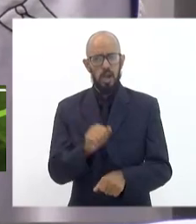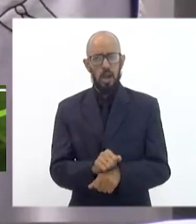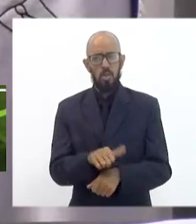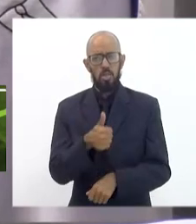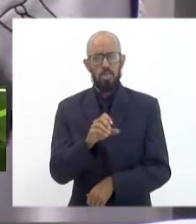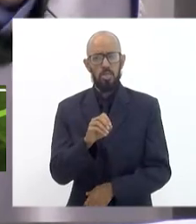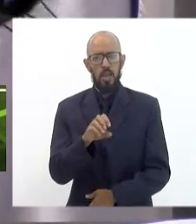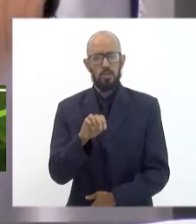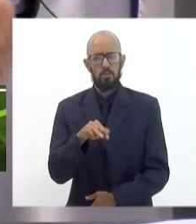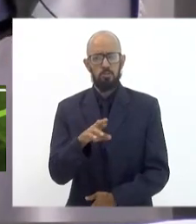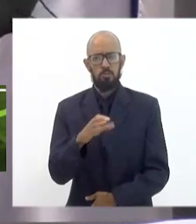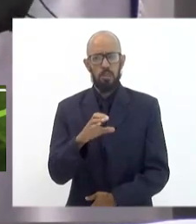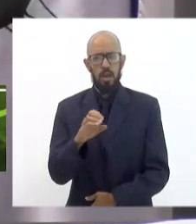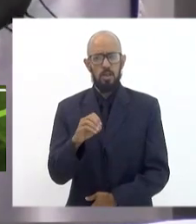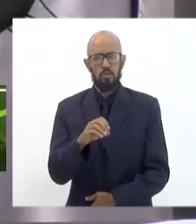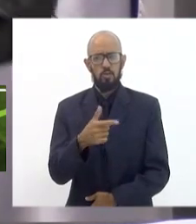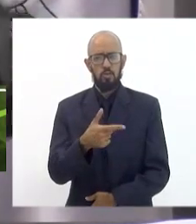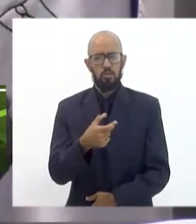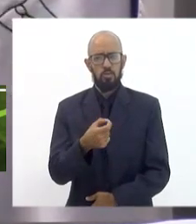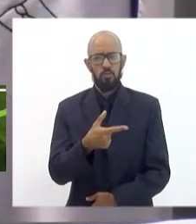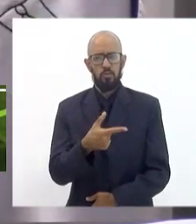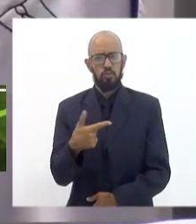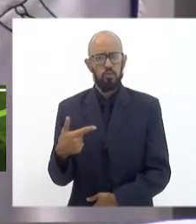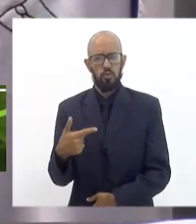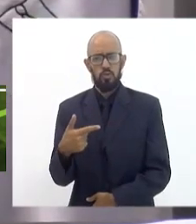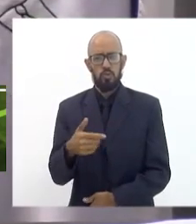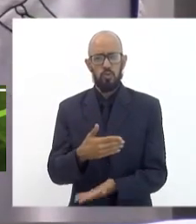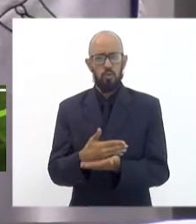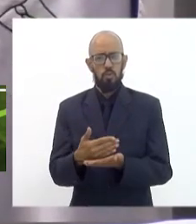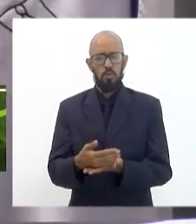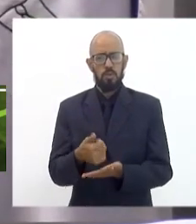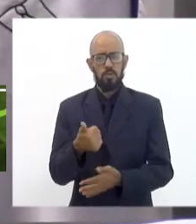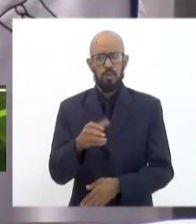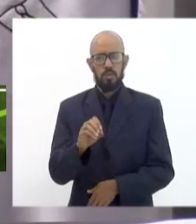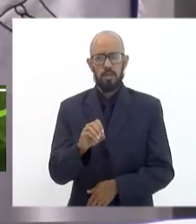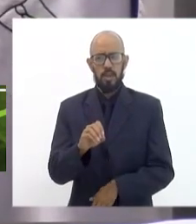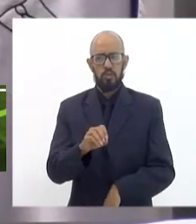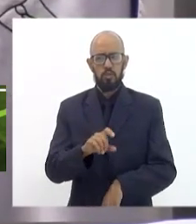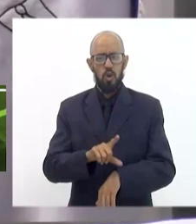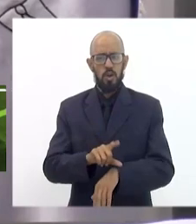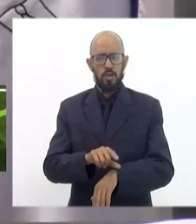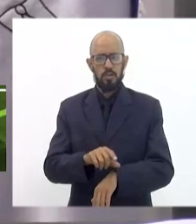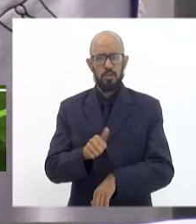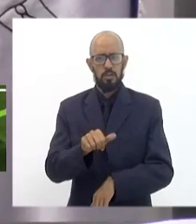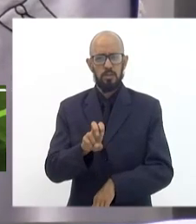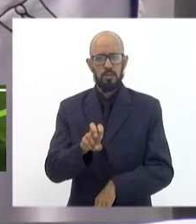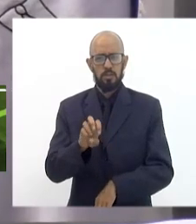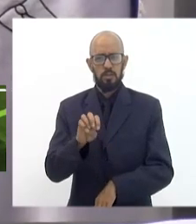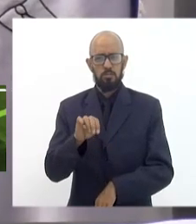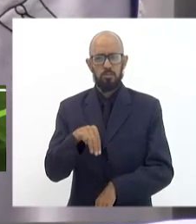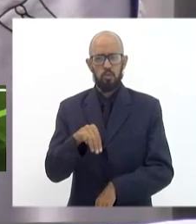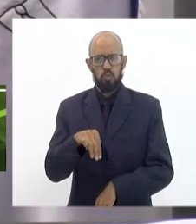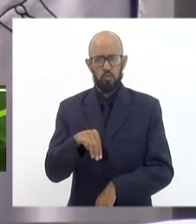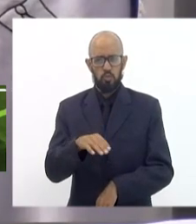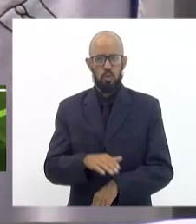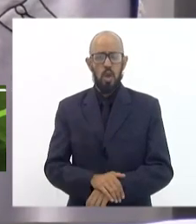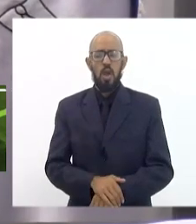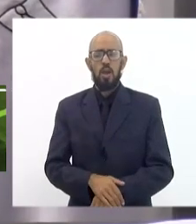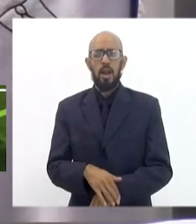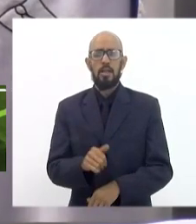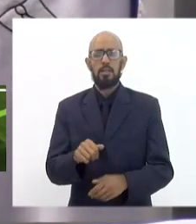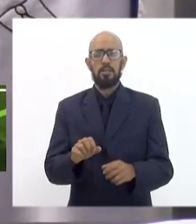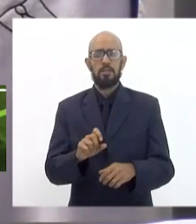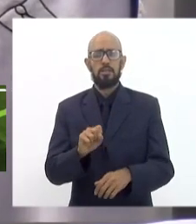22 quinta-feira com o início as 10:15 na sala 1809